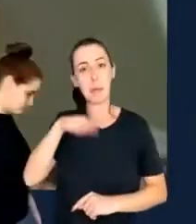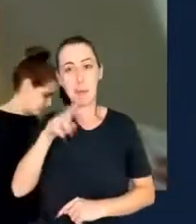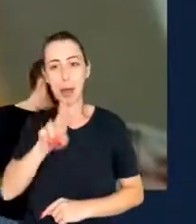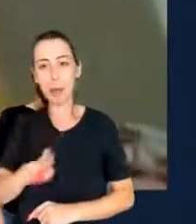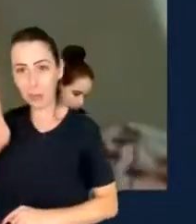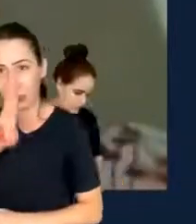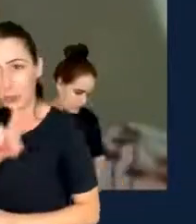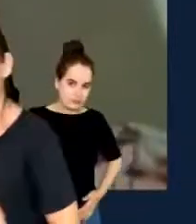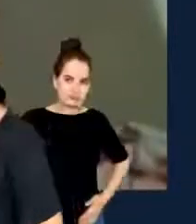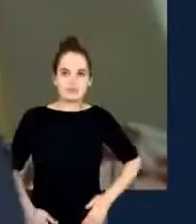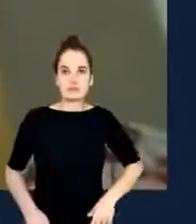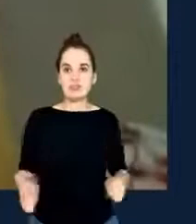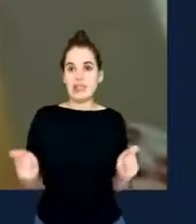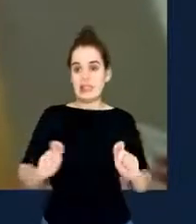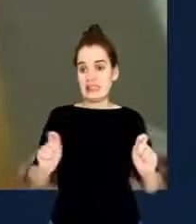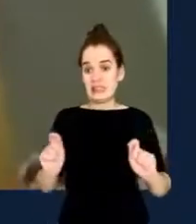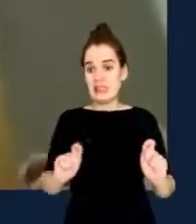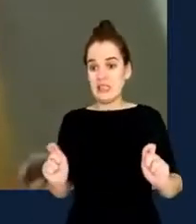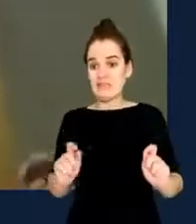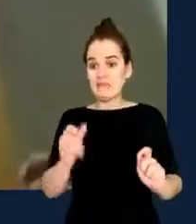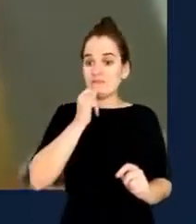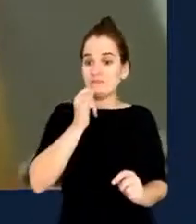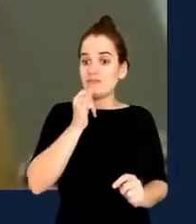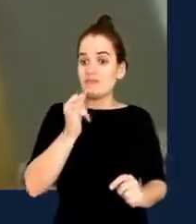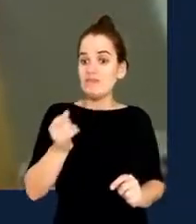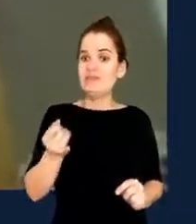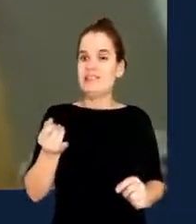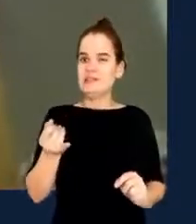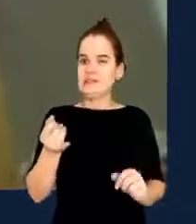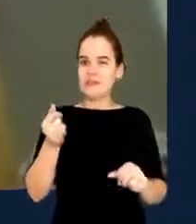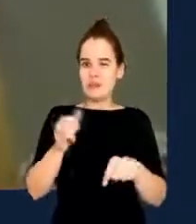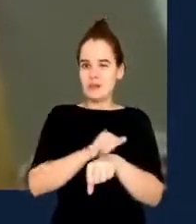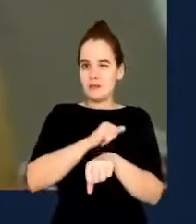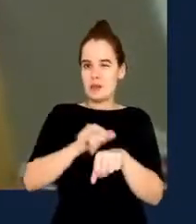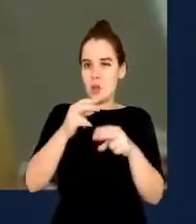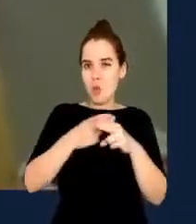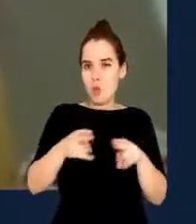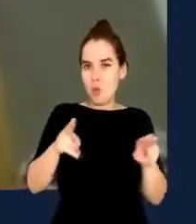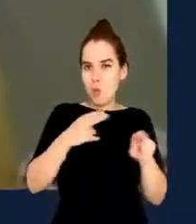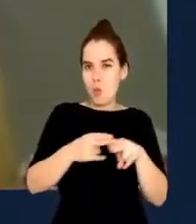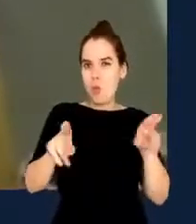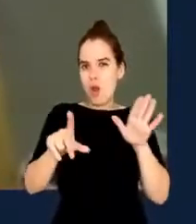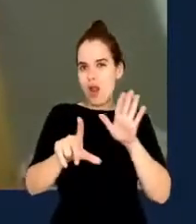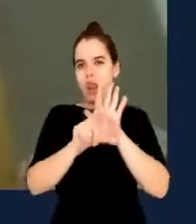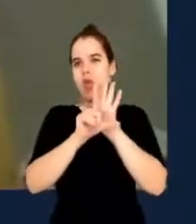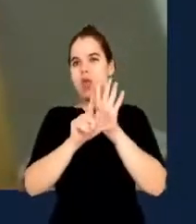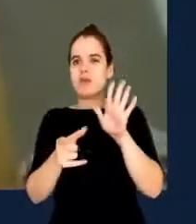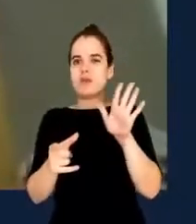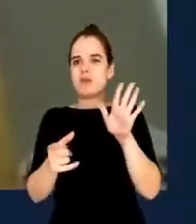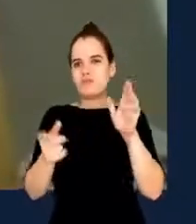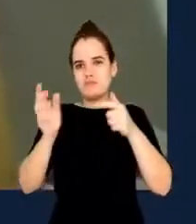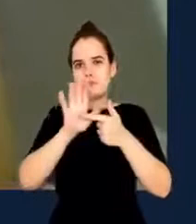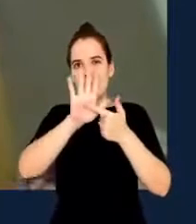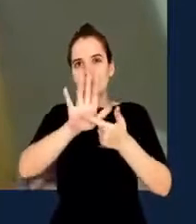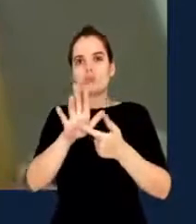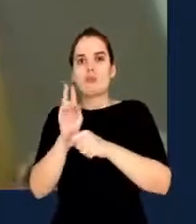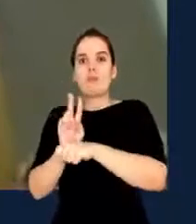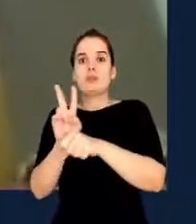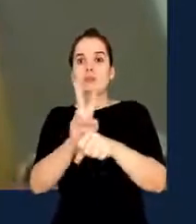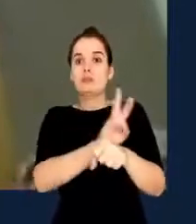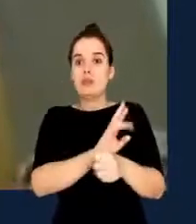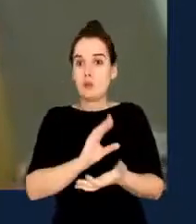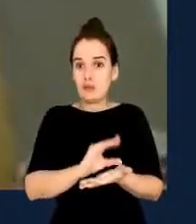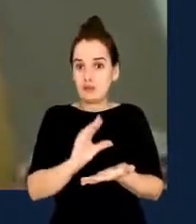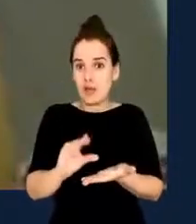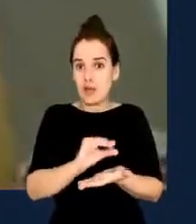maliciosos eu diria que além porque eu acho que é a lei não dá margem para isso a ideia de proteção de dados não vem dessa